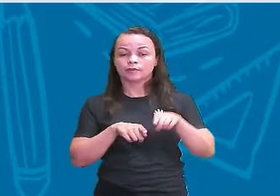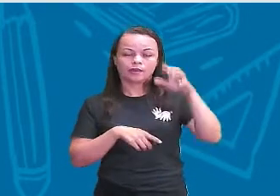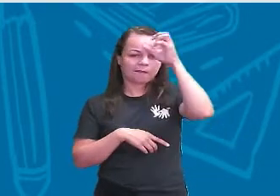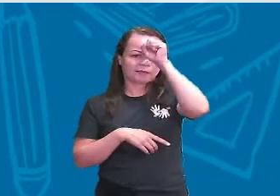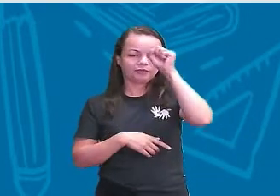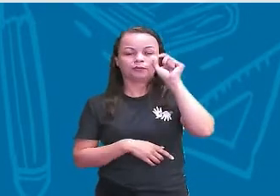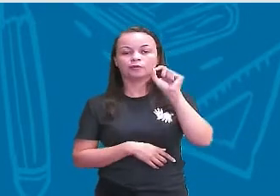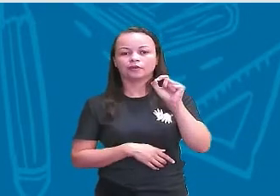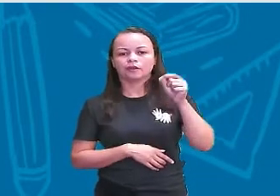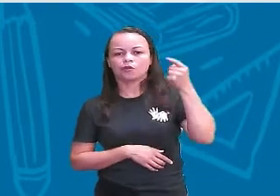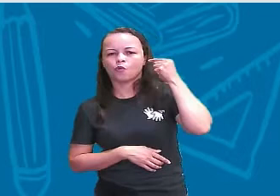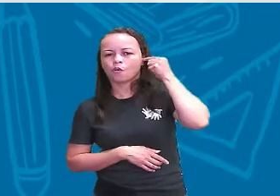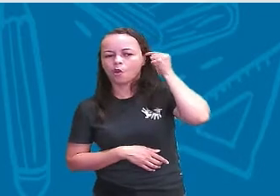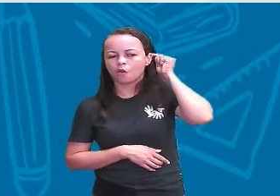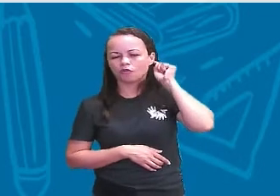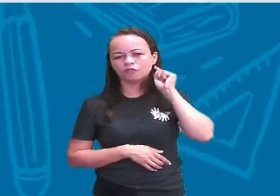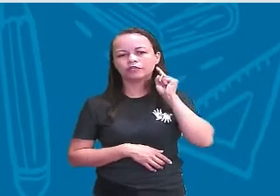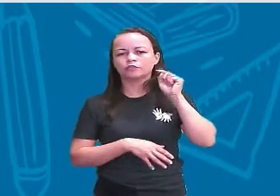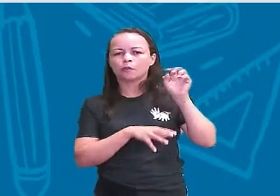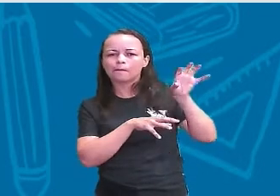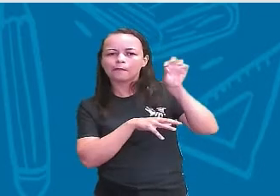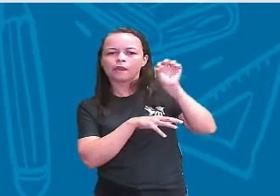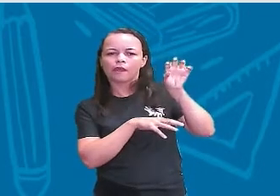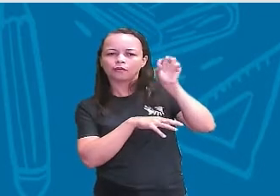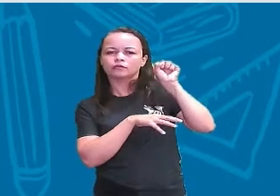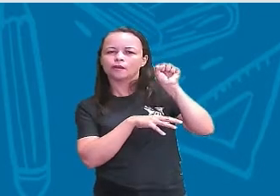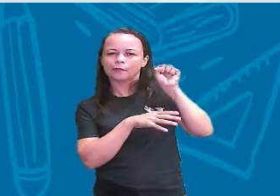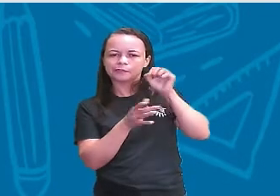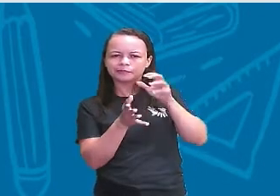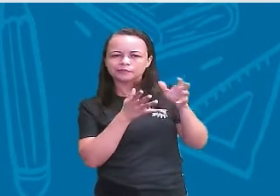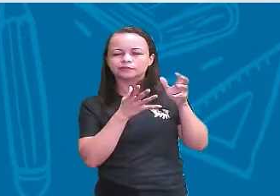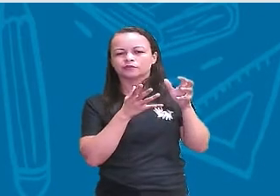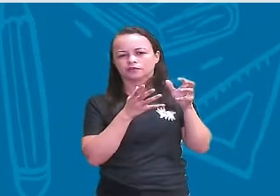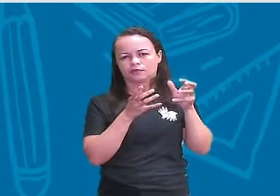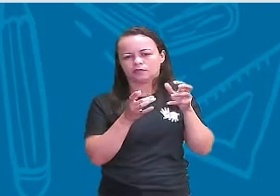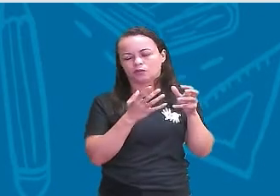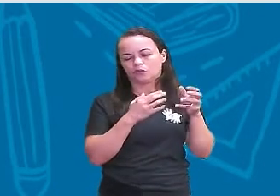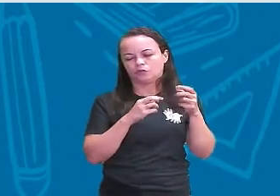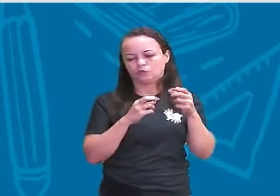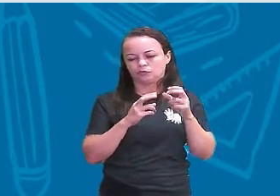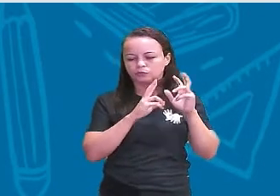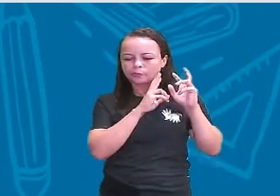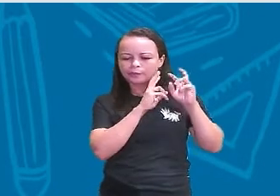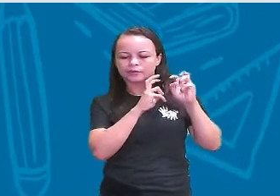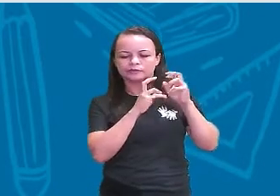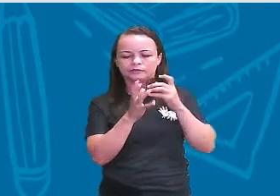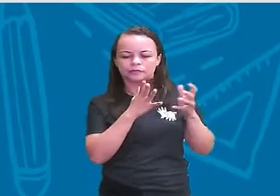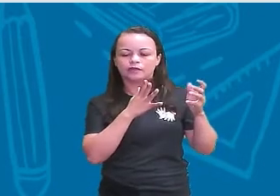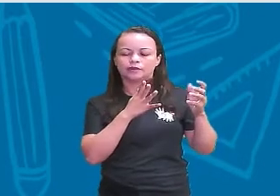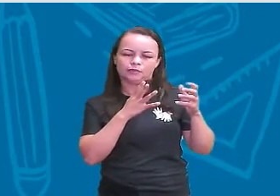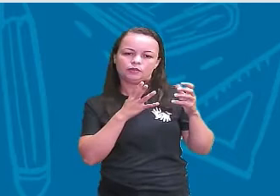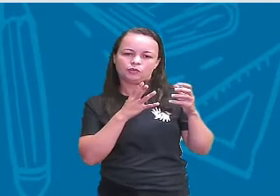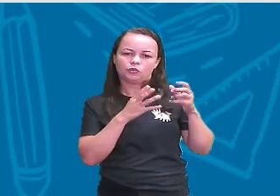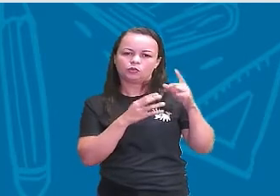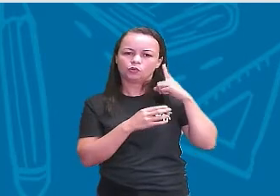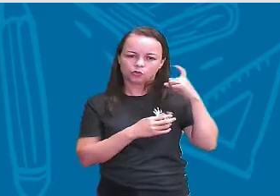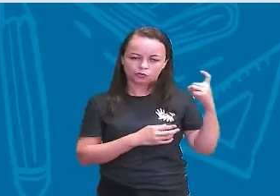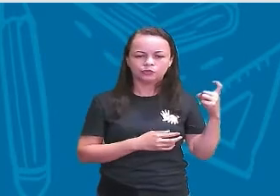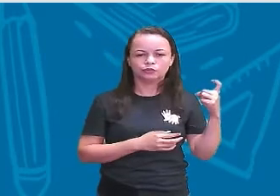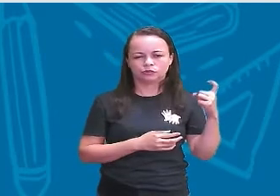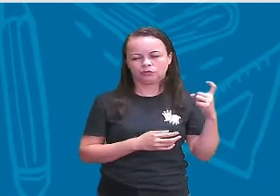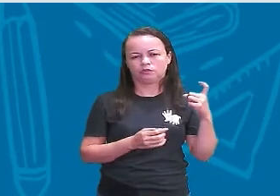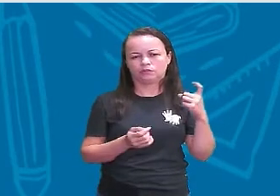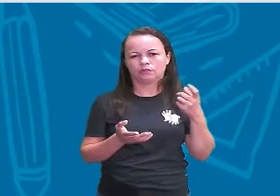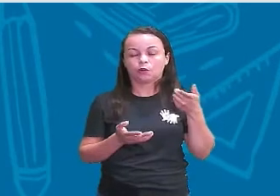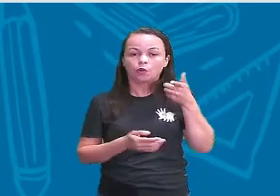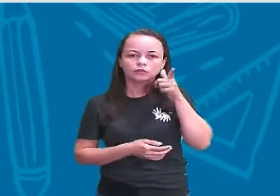o órgão de percepção dos sons, é através dos nossos ouvidos que a gente consegue perceber os sons, tá certo? Que a gente